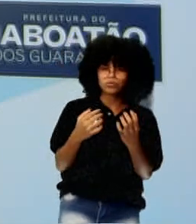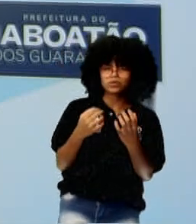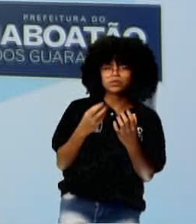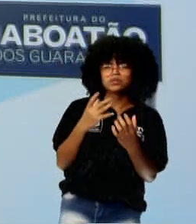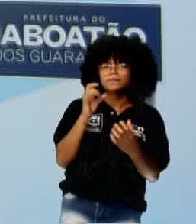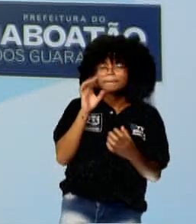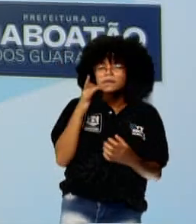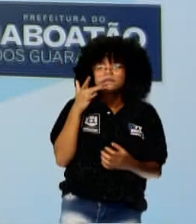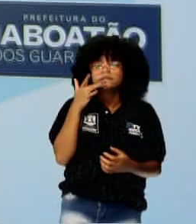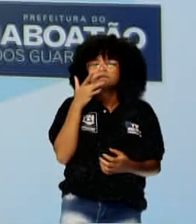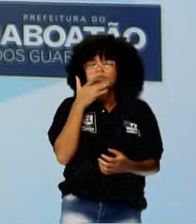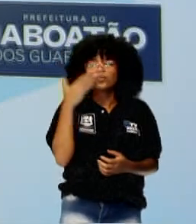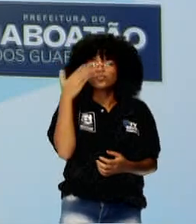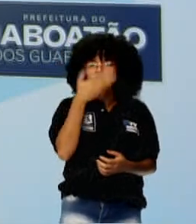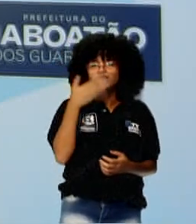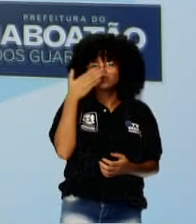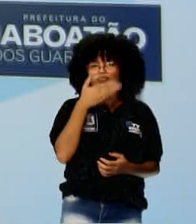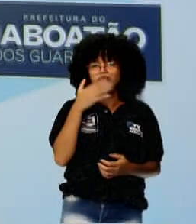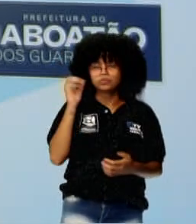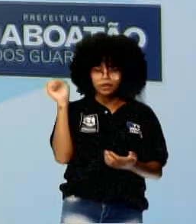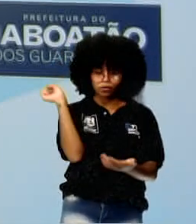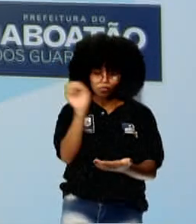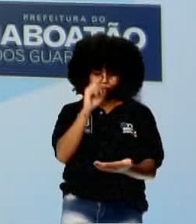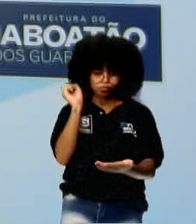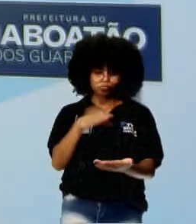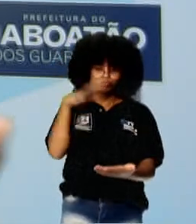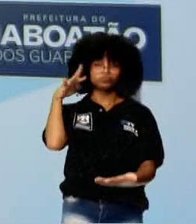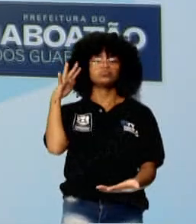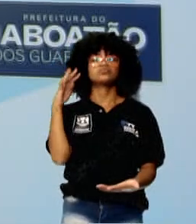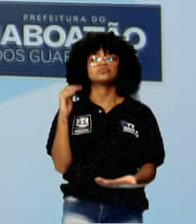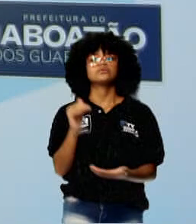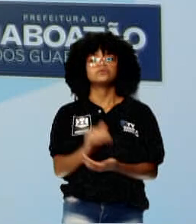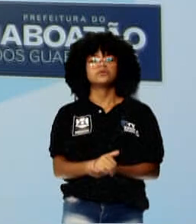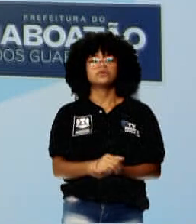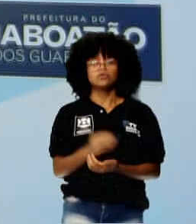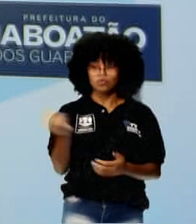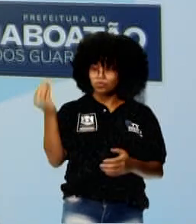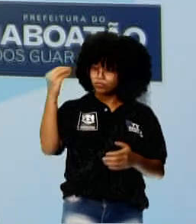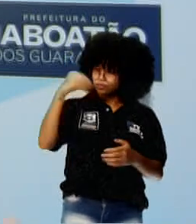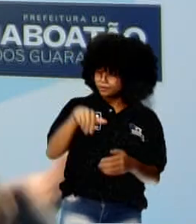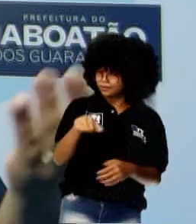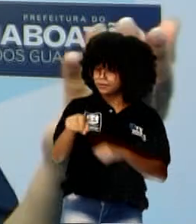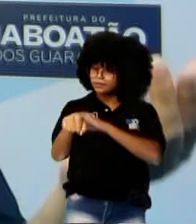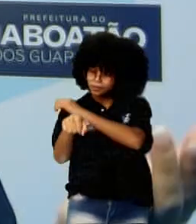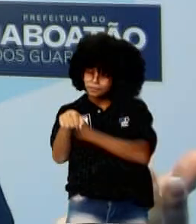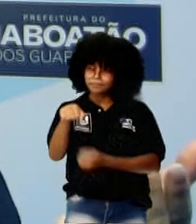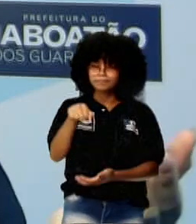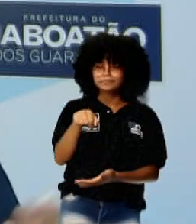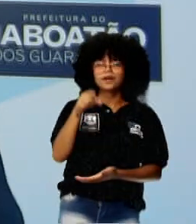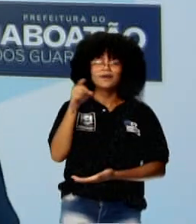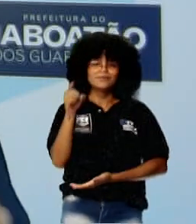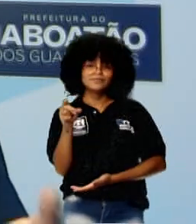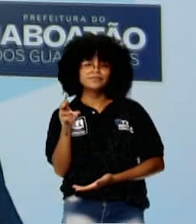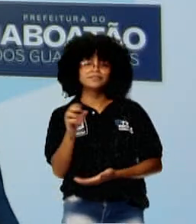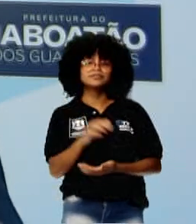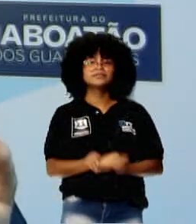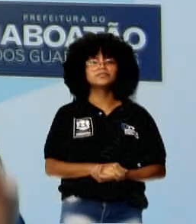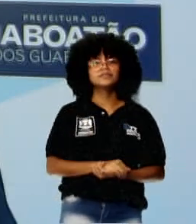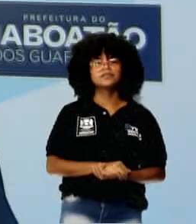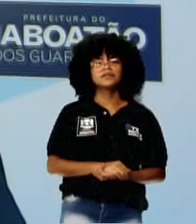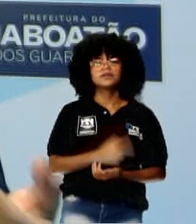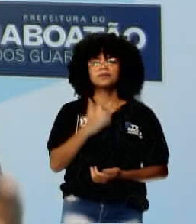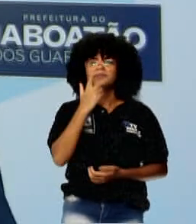suculenta. Colocou o seu feitiço, pôs uma cesta e desta vez se colocou como